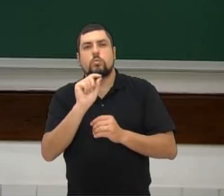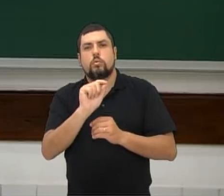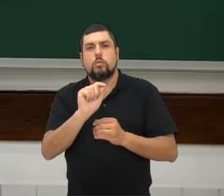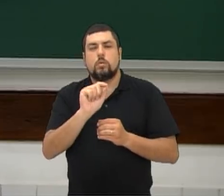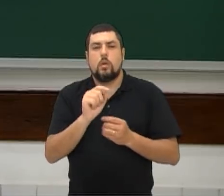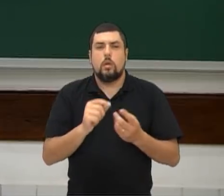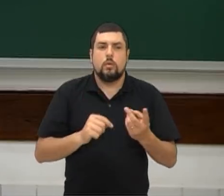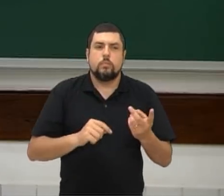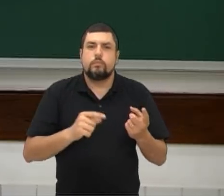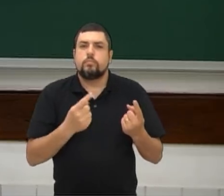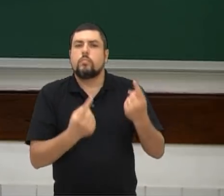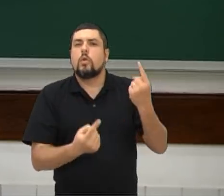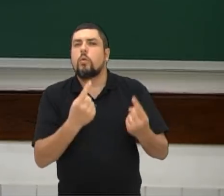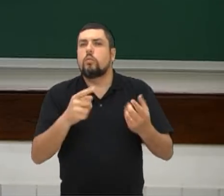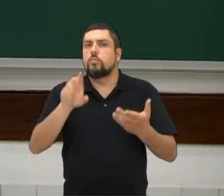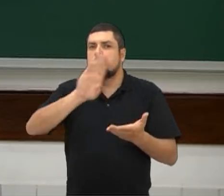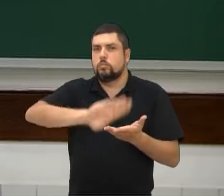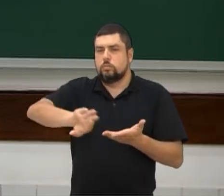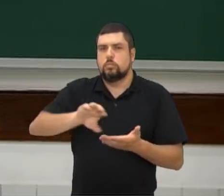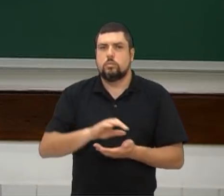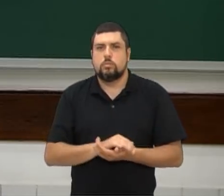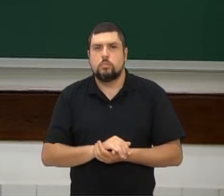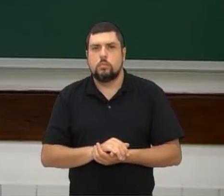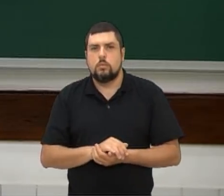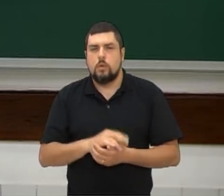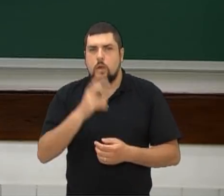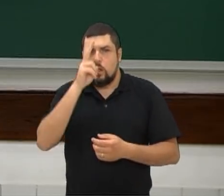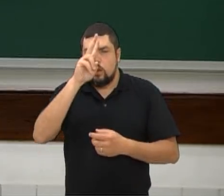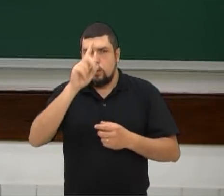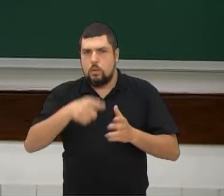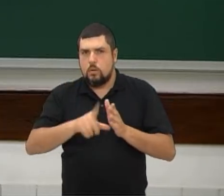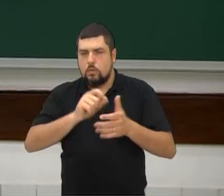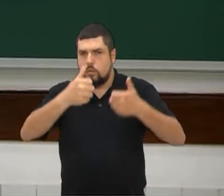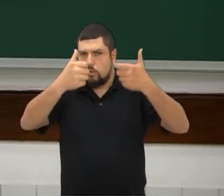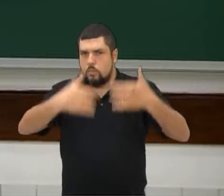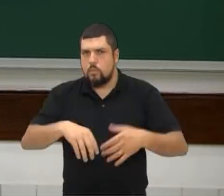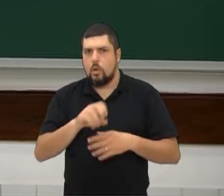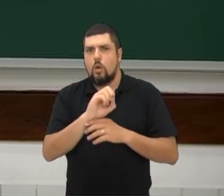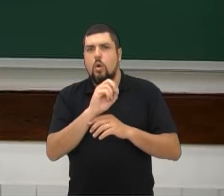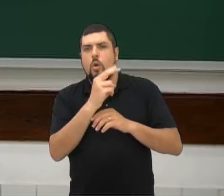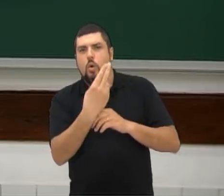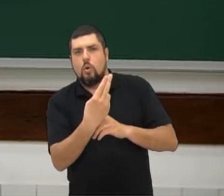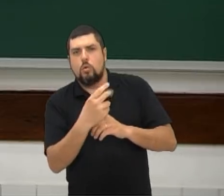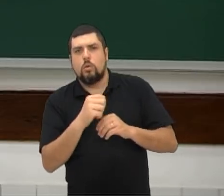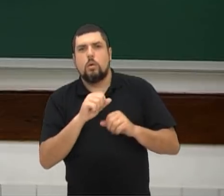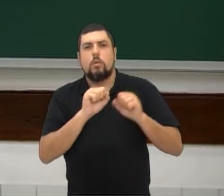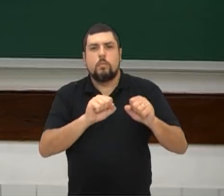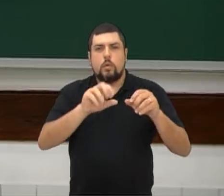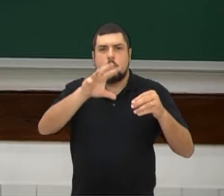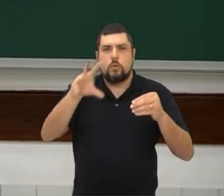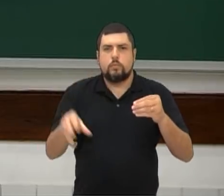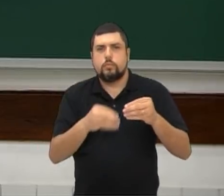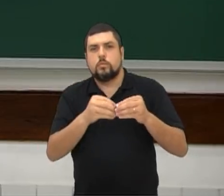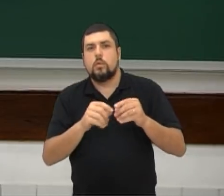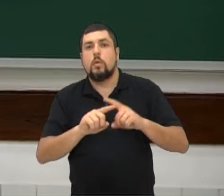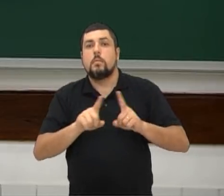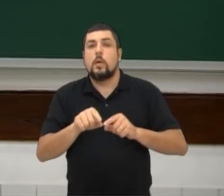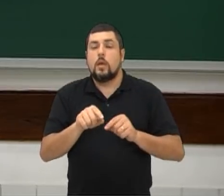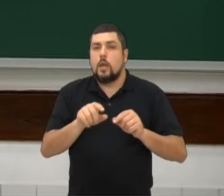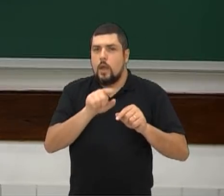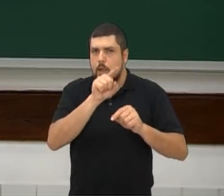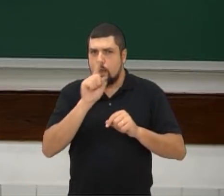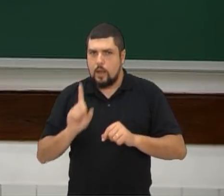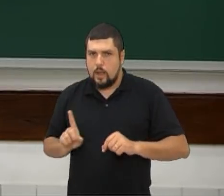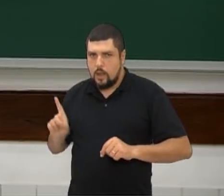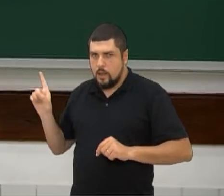dos sujeitos. Lembra que nós falamos isso quando nós falamos ali do ou, que o ou ele pode incluir, mas nesse caso ele está fazendo o quê?